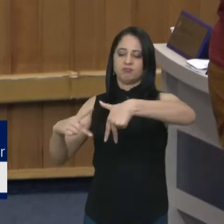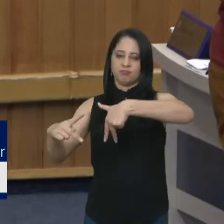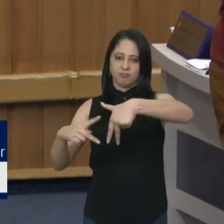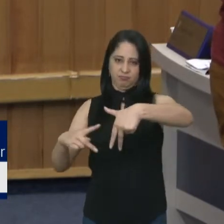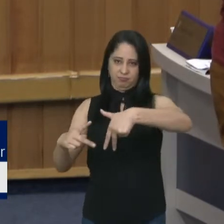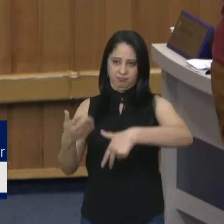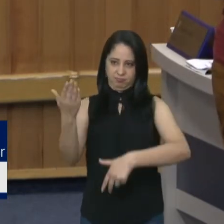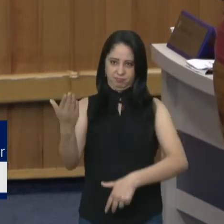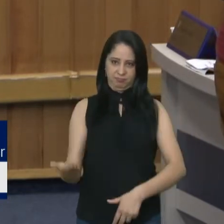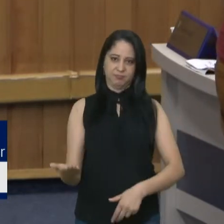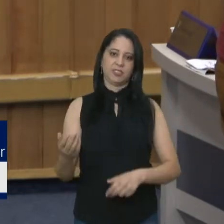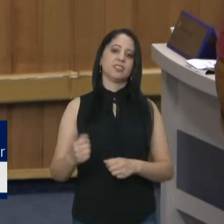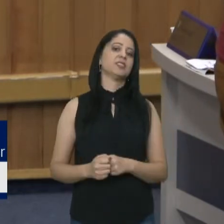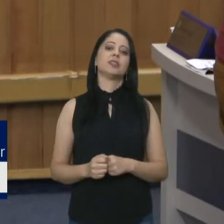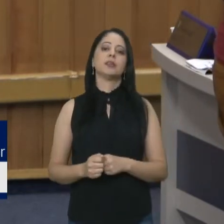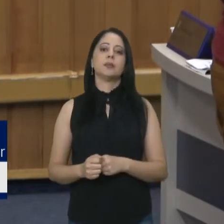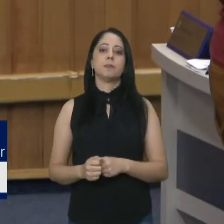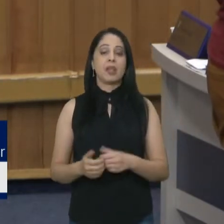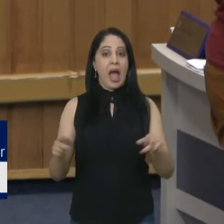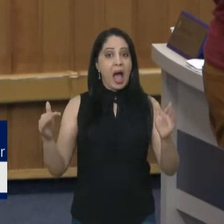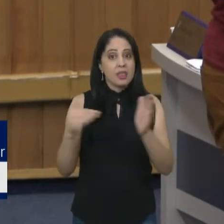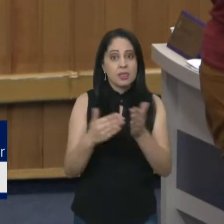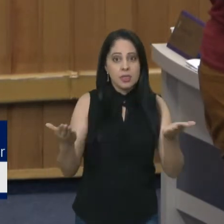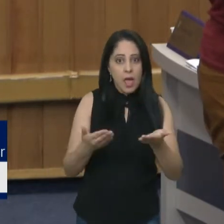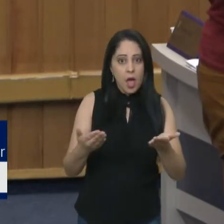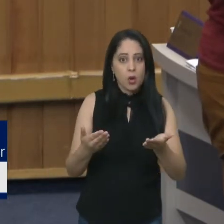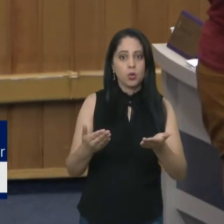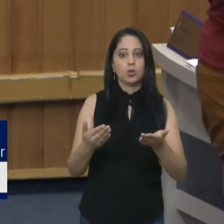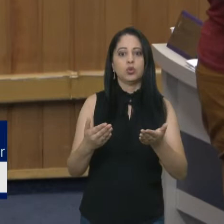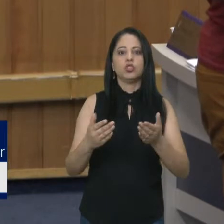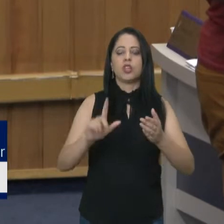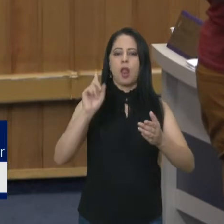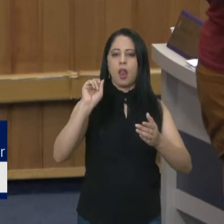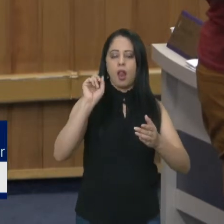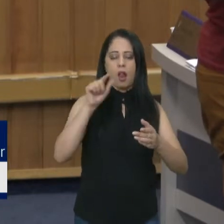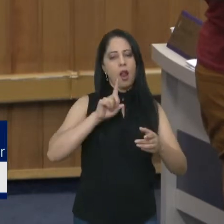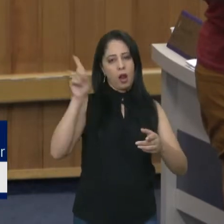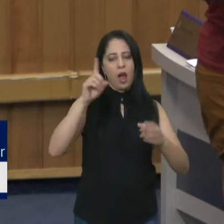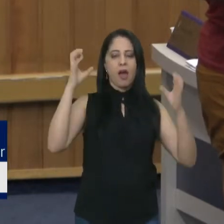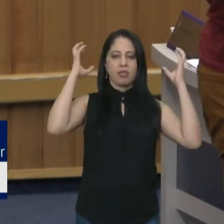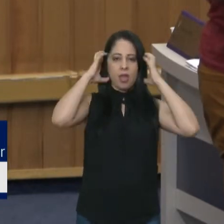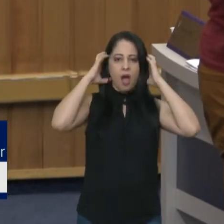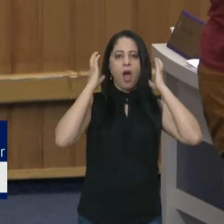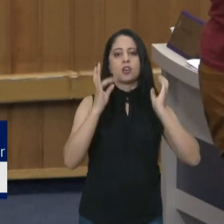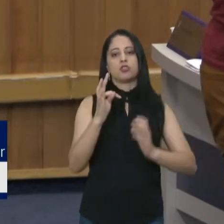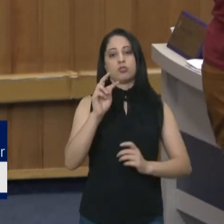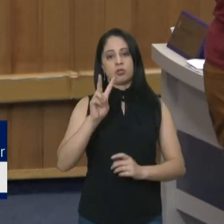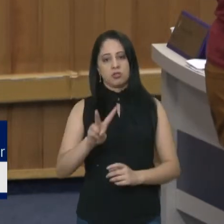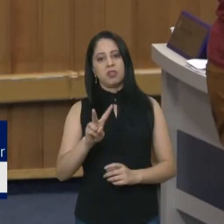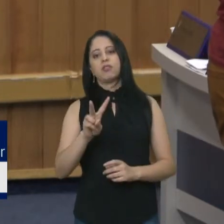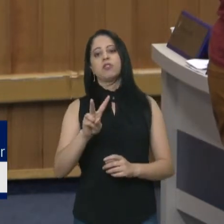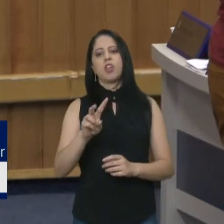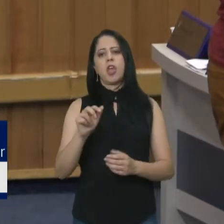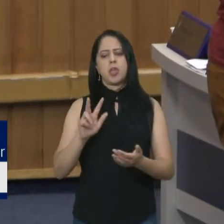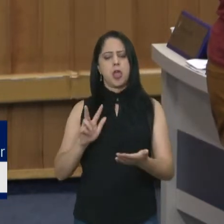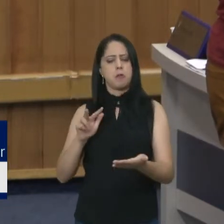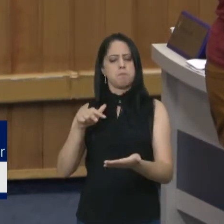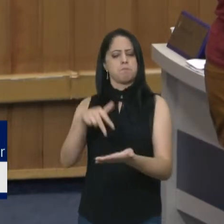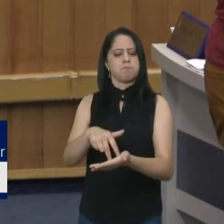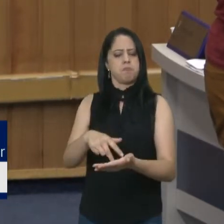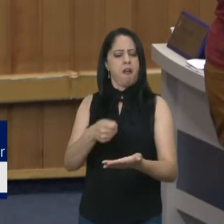dedicação pela nossa cidade. E até hoje, seu Ciro, né, na rádio, TV, imprensa lá, com as suas posições firmes, né? Seu